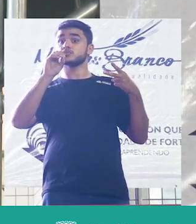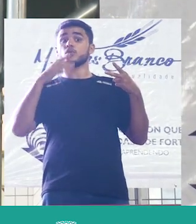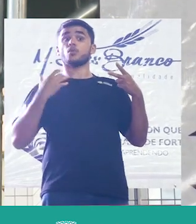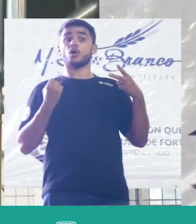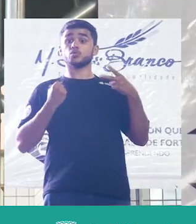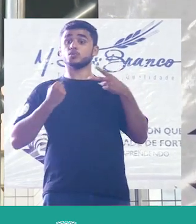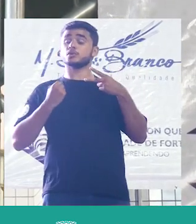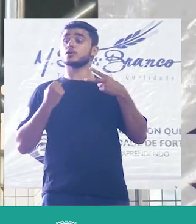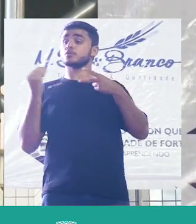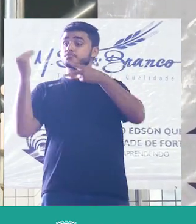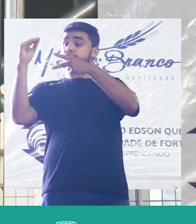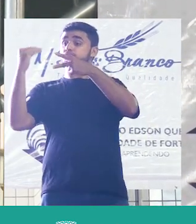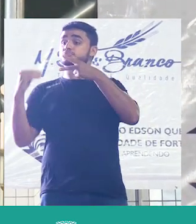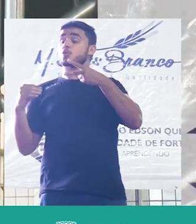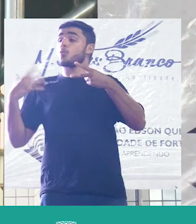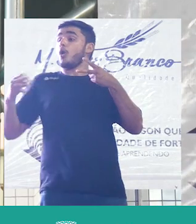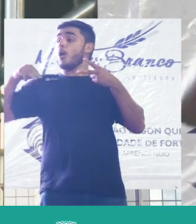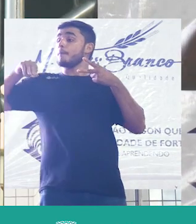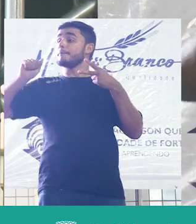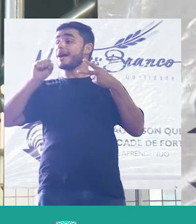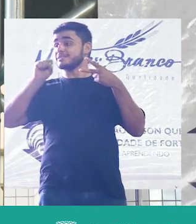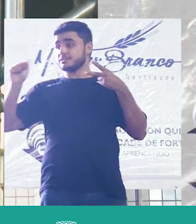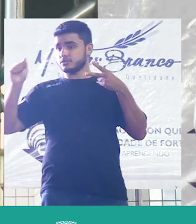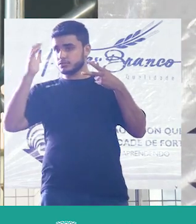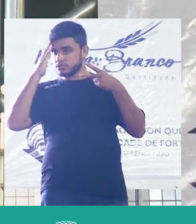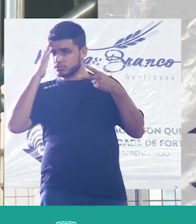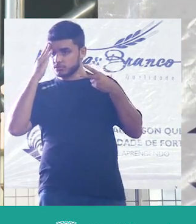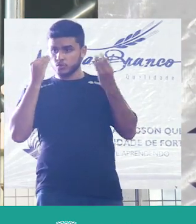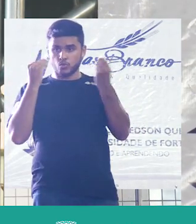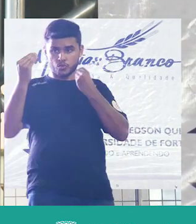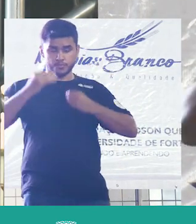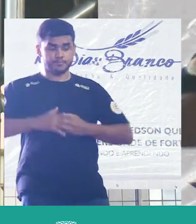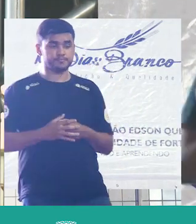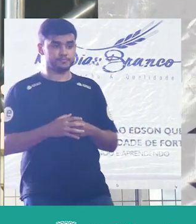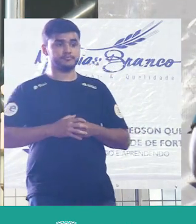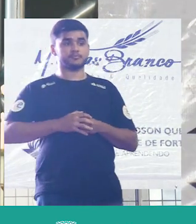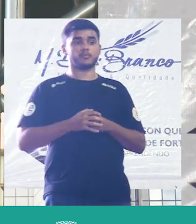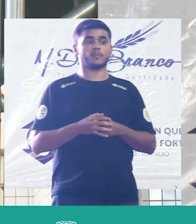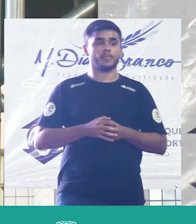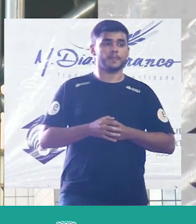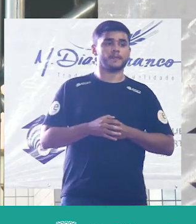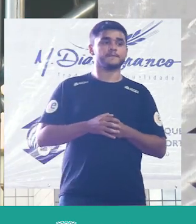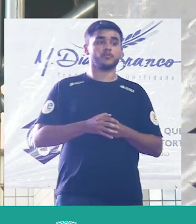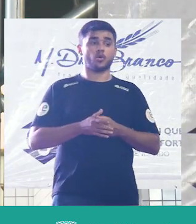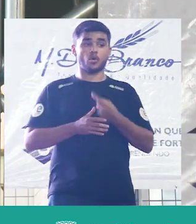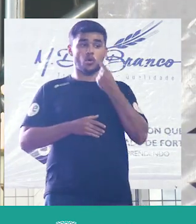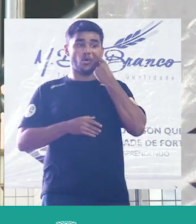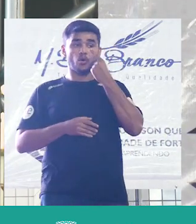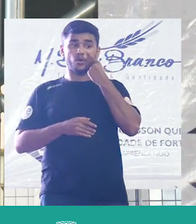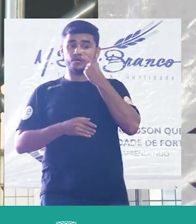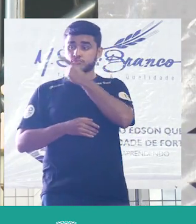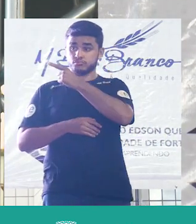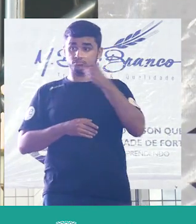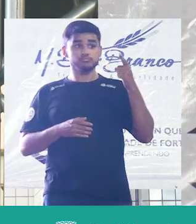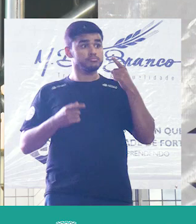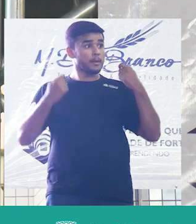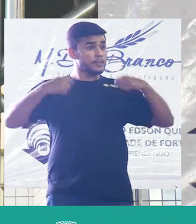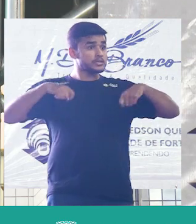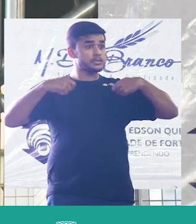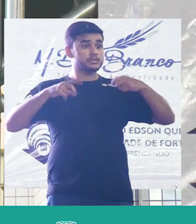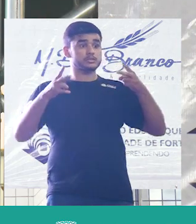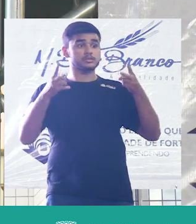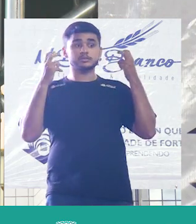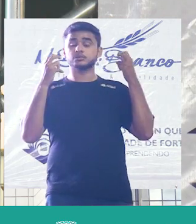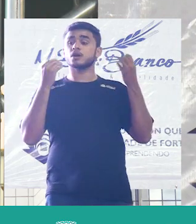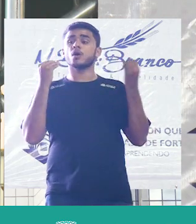outras duas. Como é que eu faço? Vamos lá, passo a passo. Primeiro ponto é identificar quem